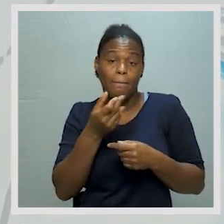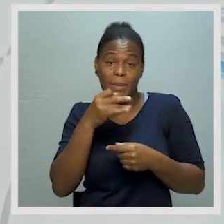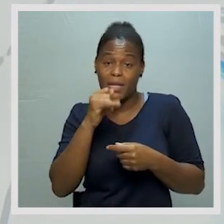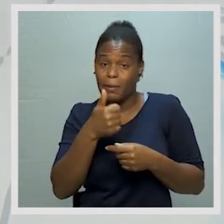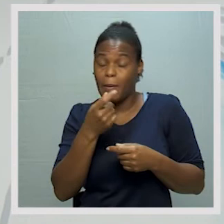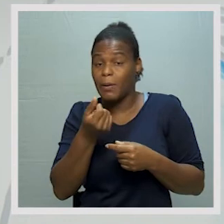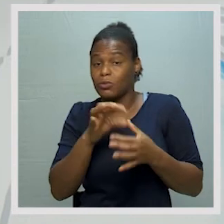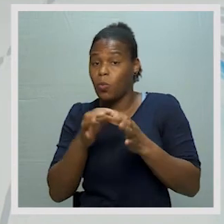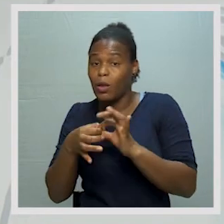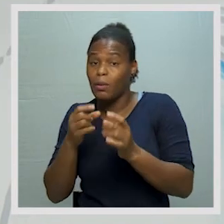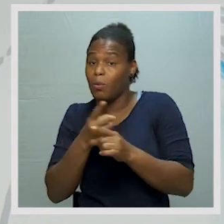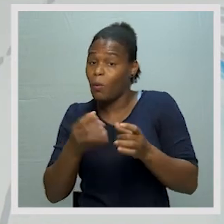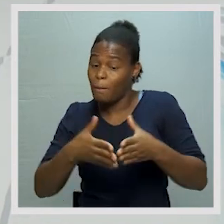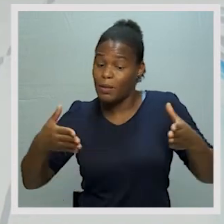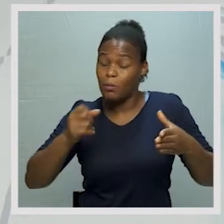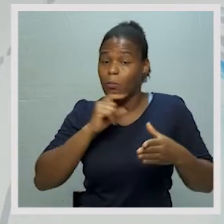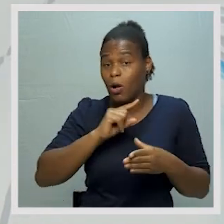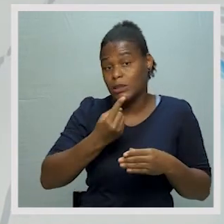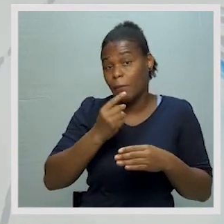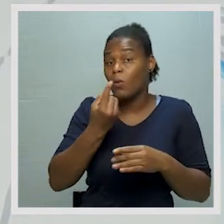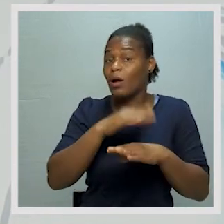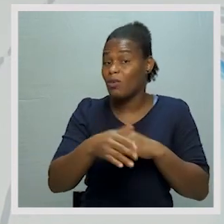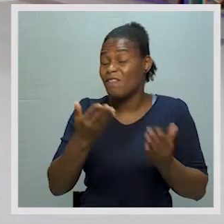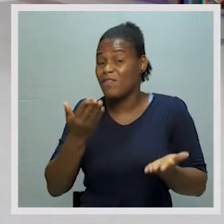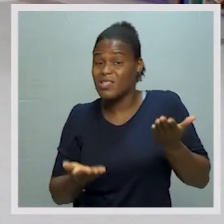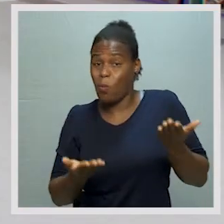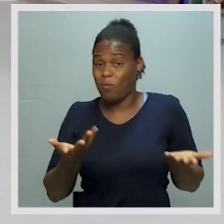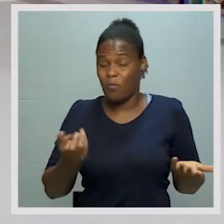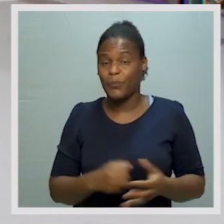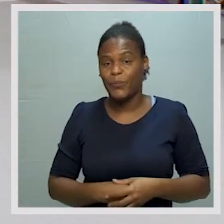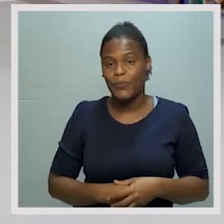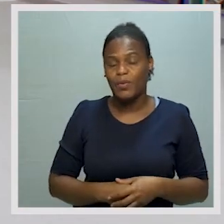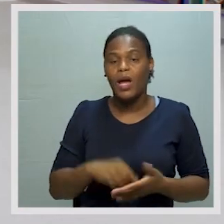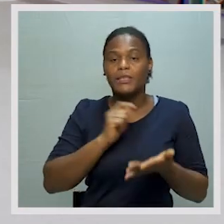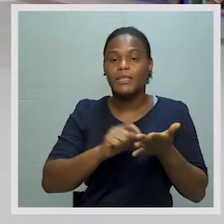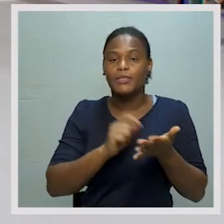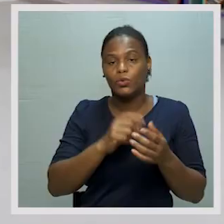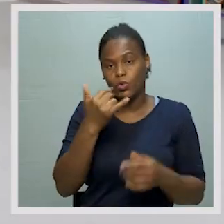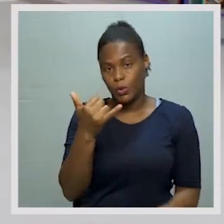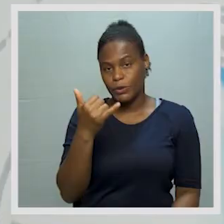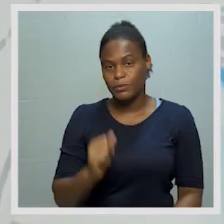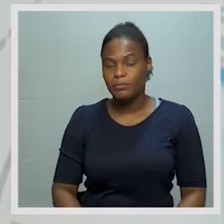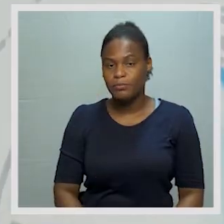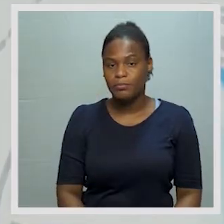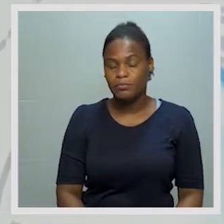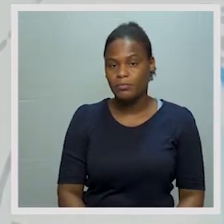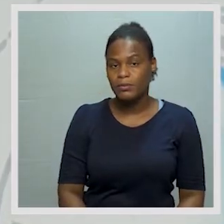precisamente porque o aumento poderá ser devido à inflação. Vamos lá ao exercício 2.